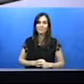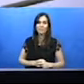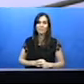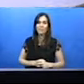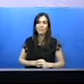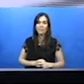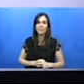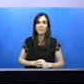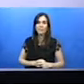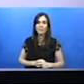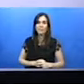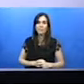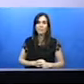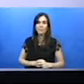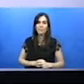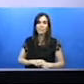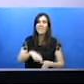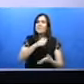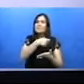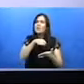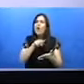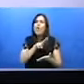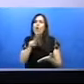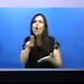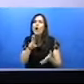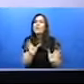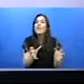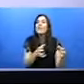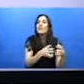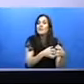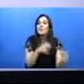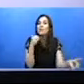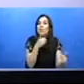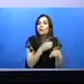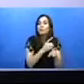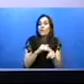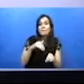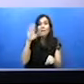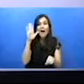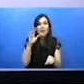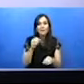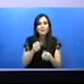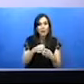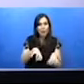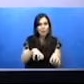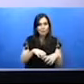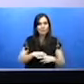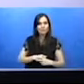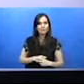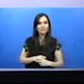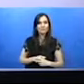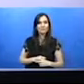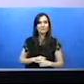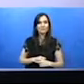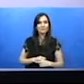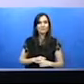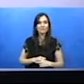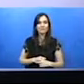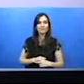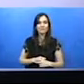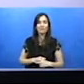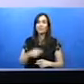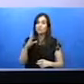número 22. Escreva o nome da equipe que achou mais ovos. Aqui, ó, nós fizemos já a escrita